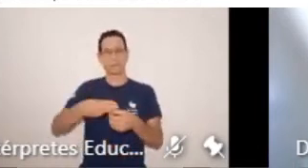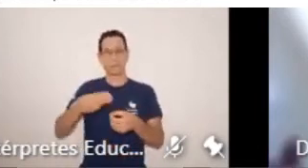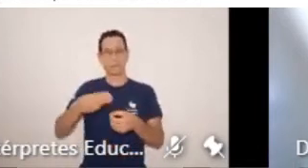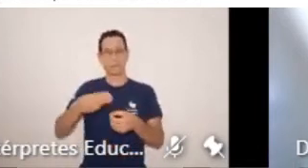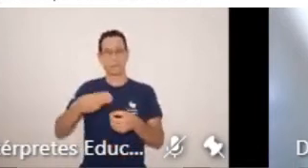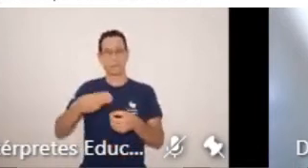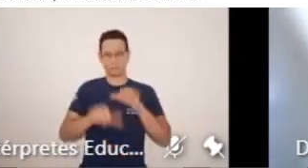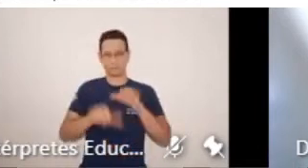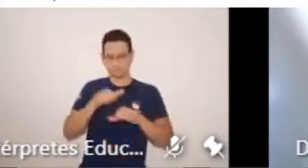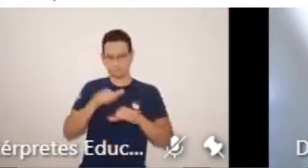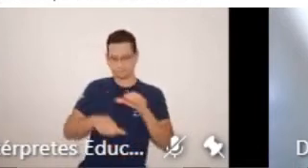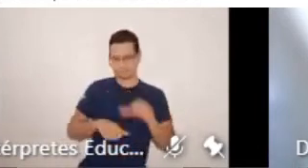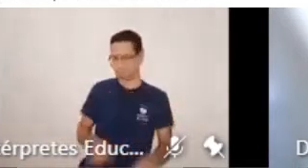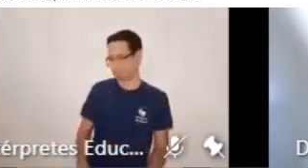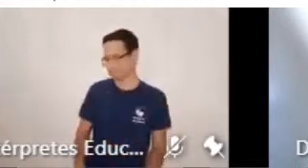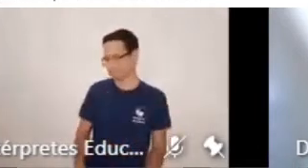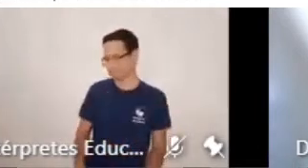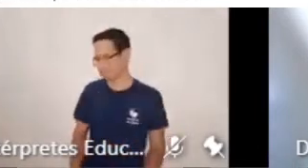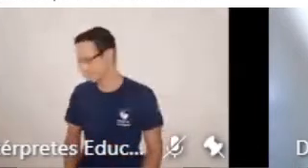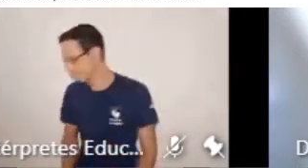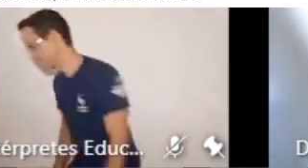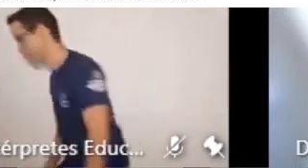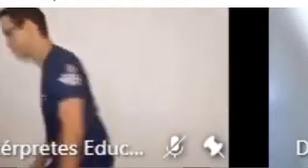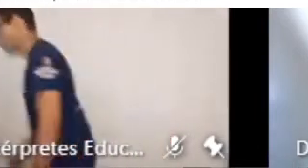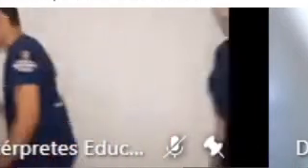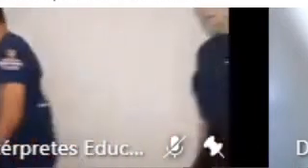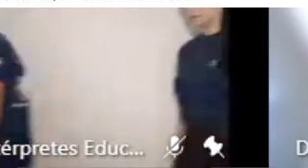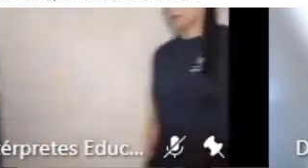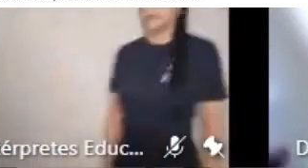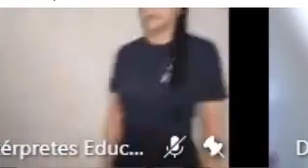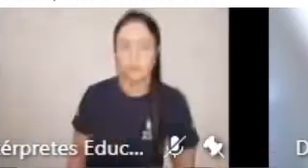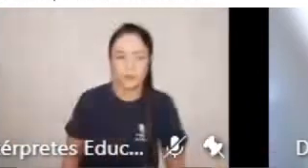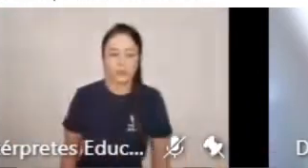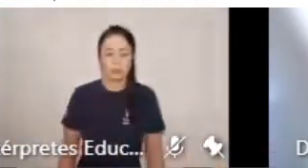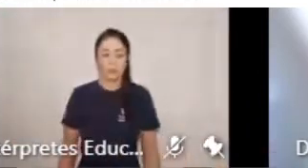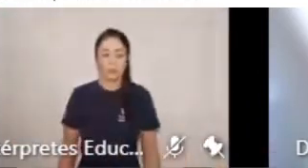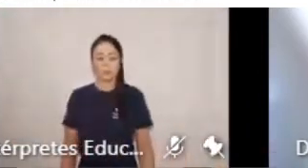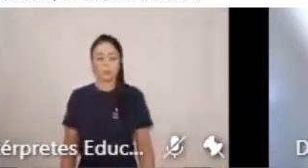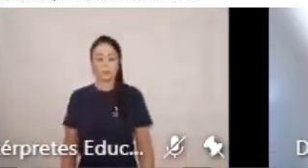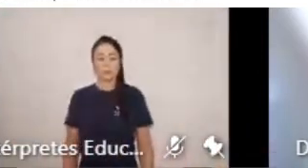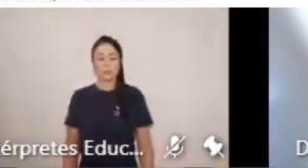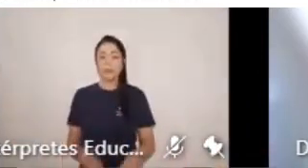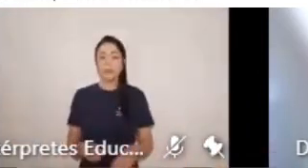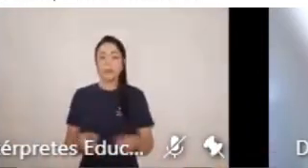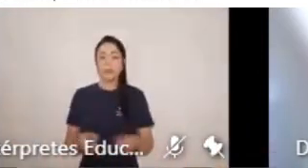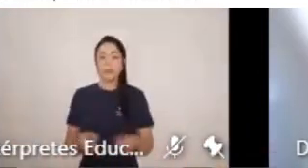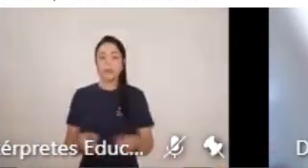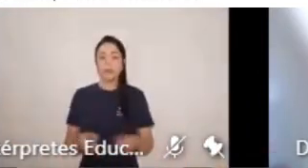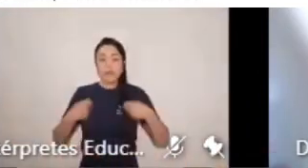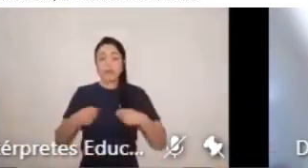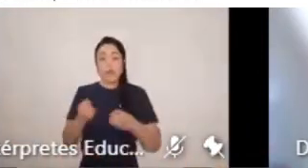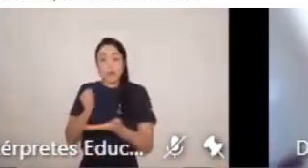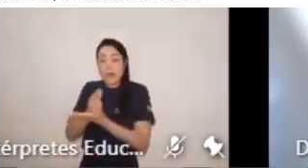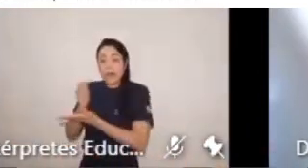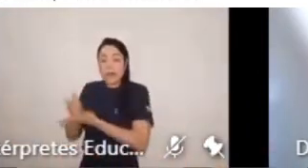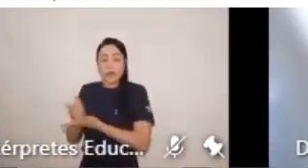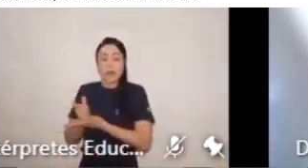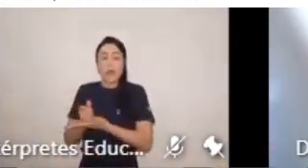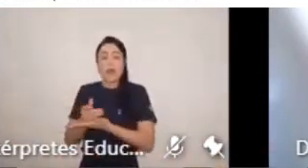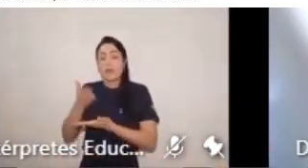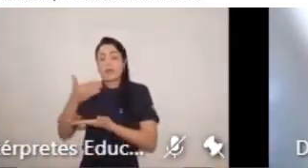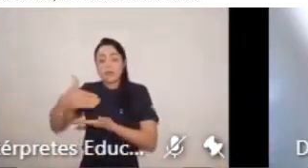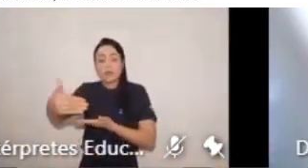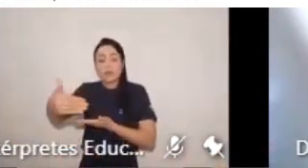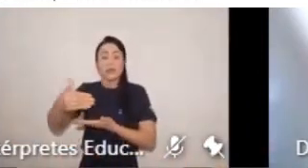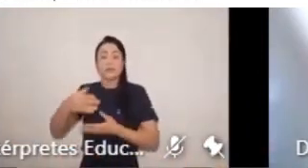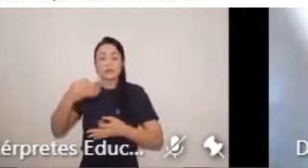esse estrangulamento financeiro, muitas vezes, acaba indo para o Poder Judiciário com buscas, por